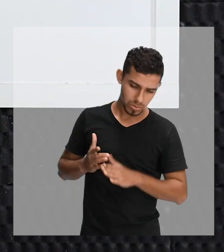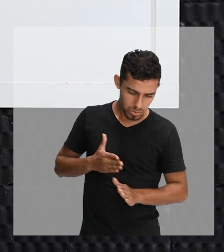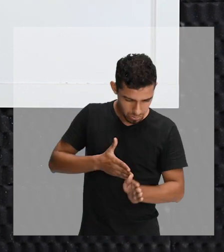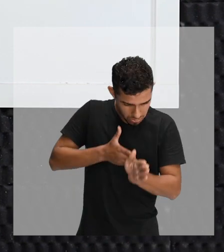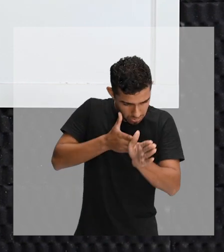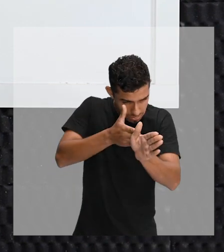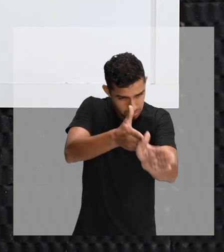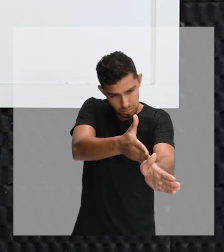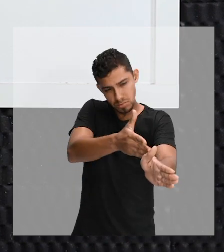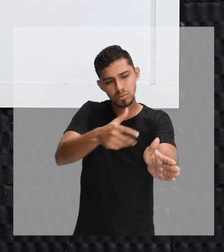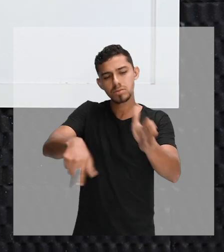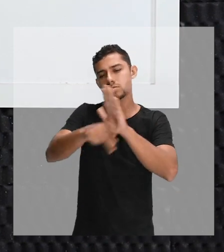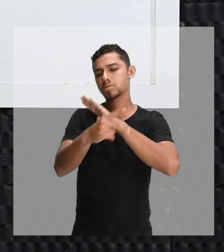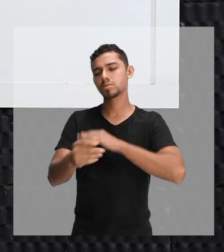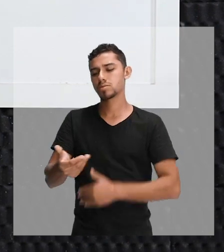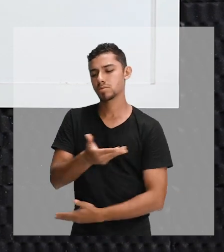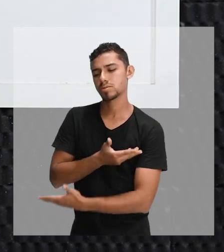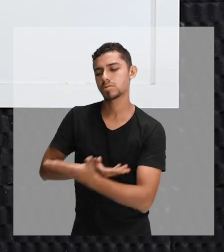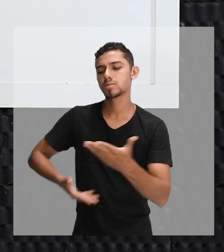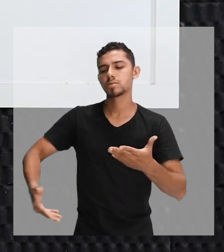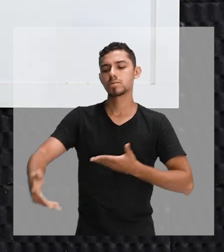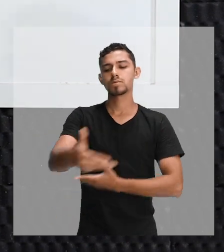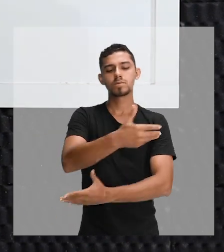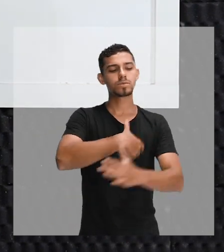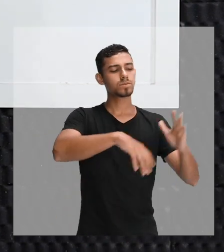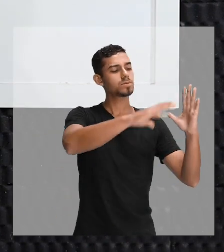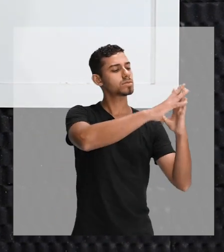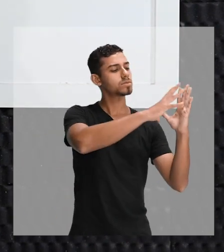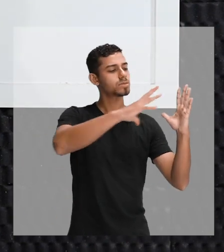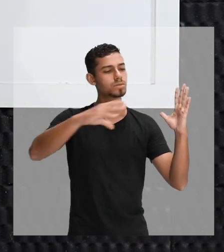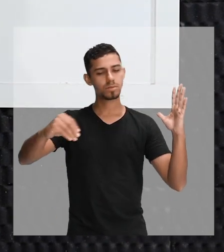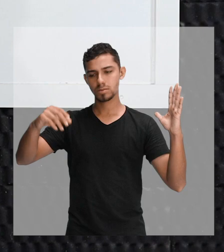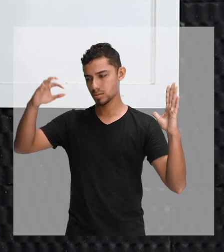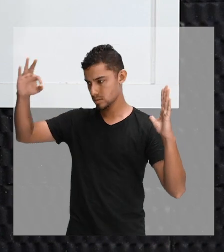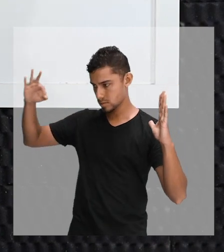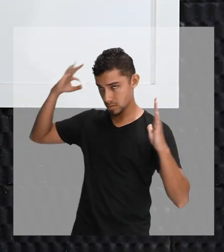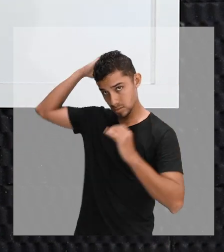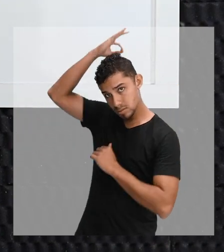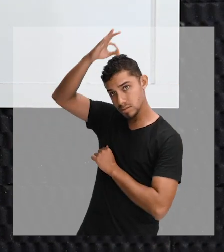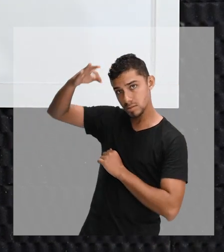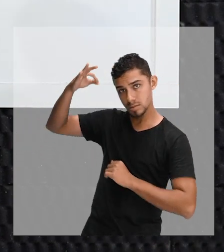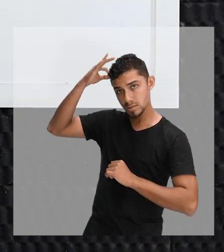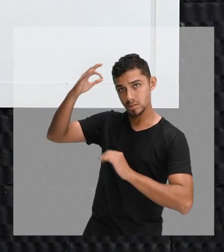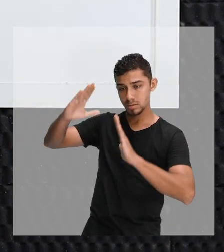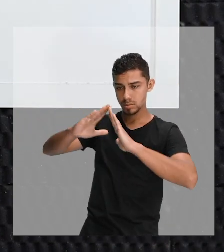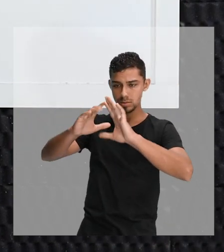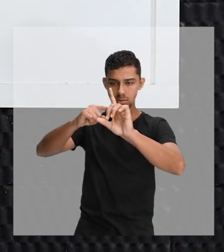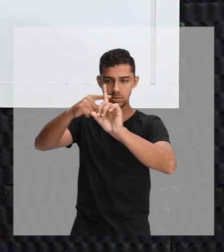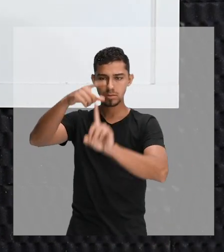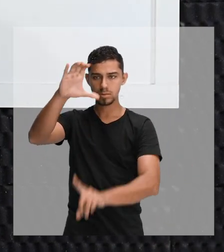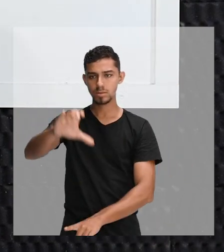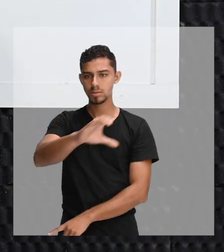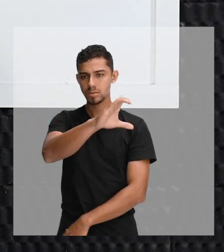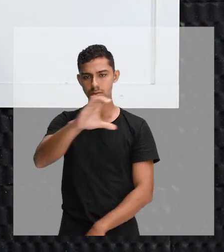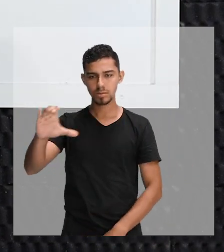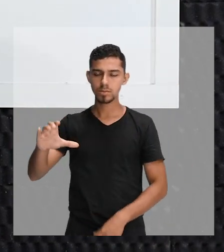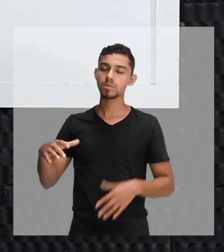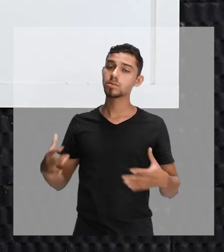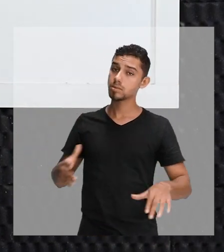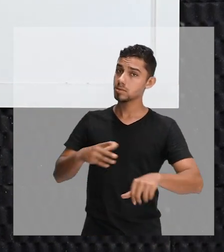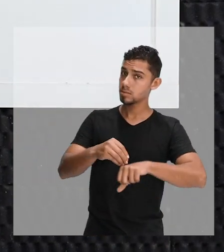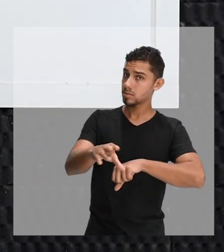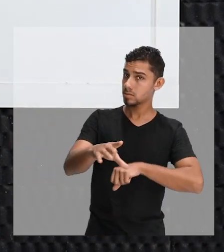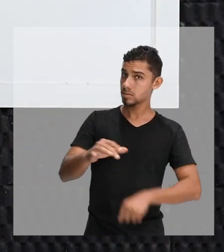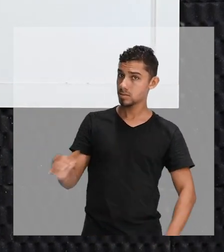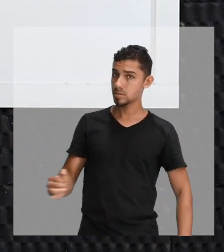a coletividade dentro dos padrões da espiritualidade religiosa cristã. Olha só, dica